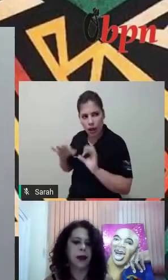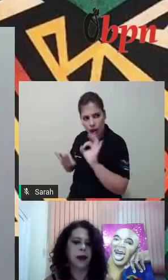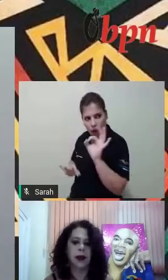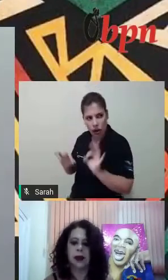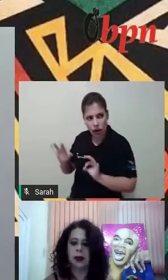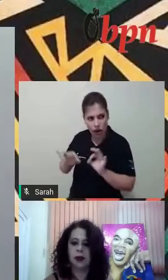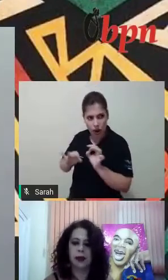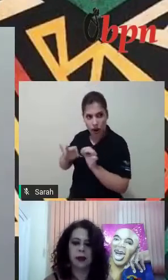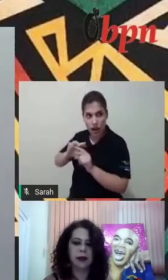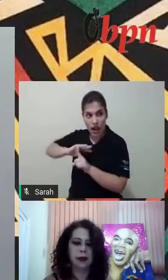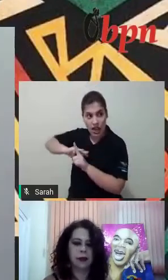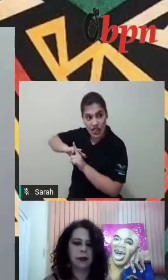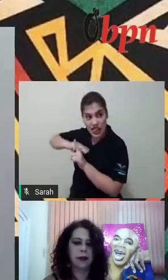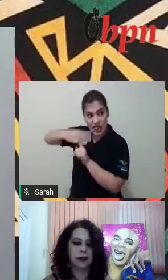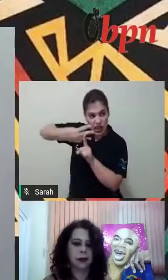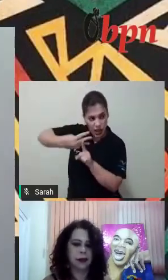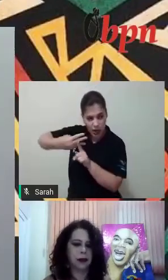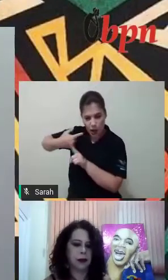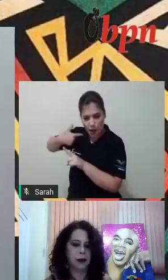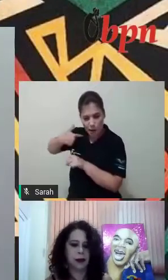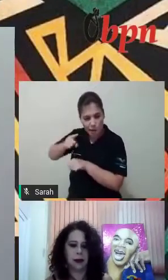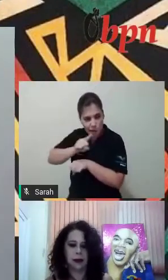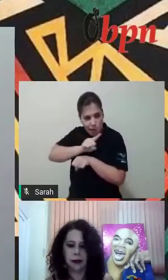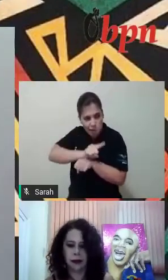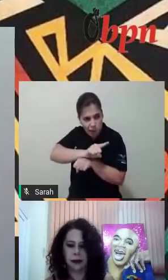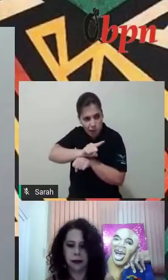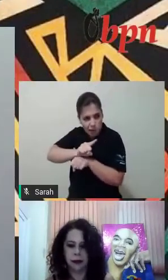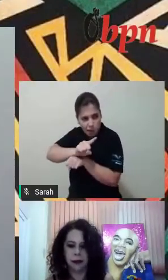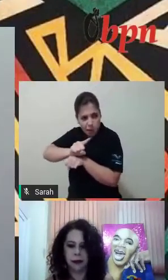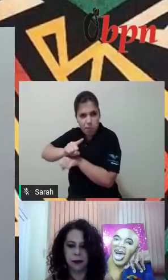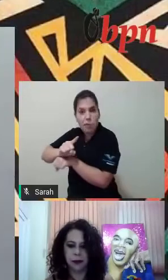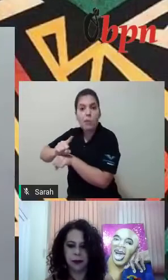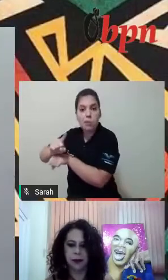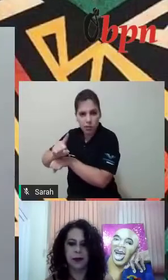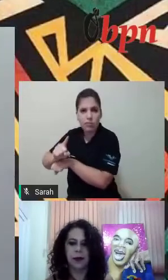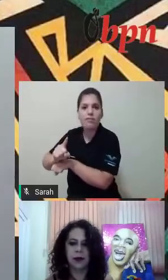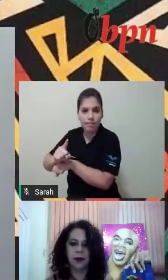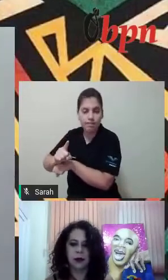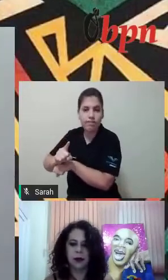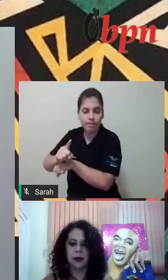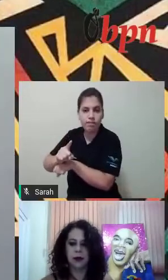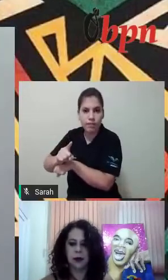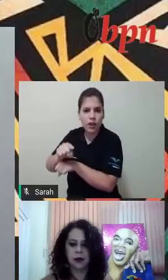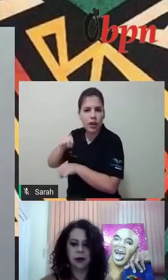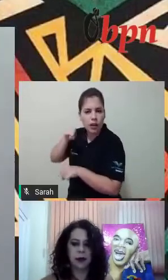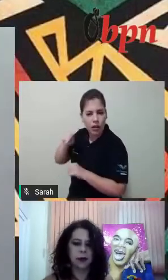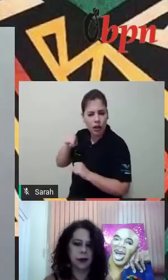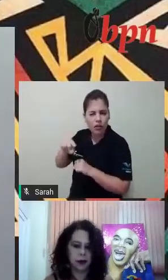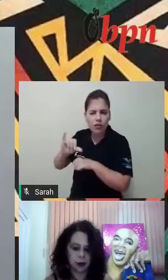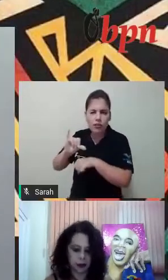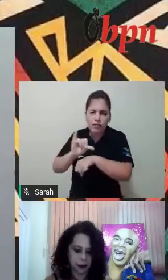triplo, né? Para ele postar uma infinidade e